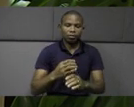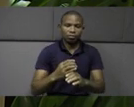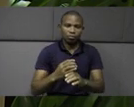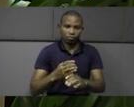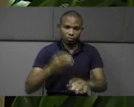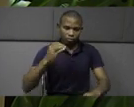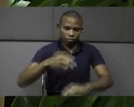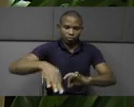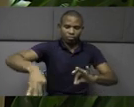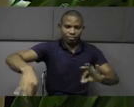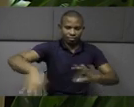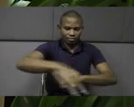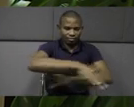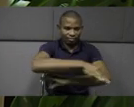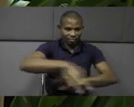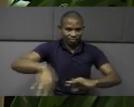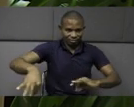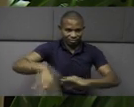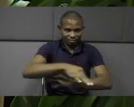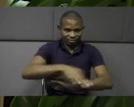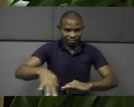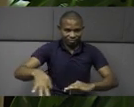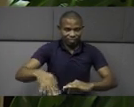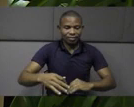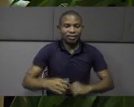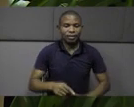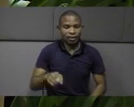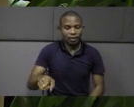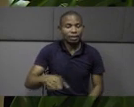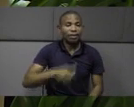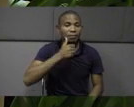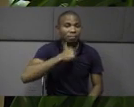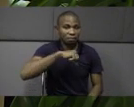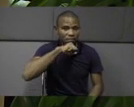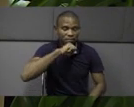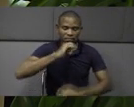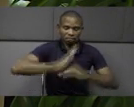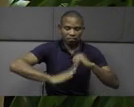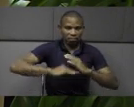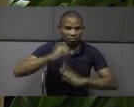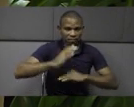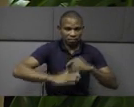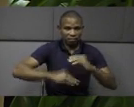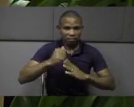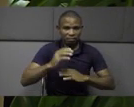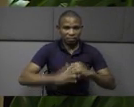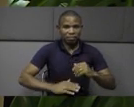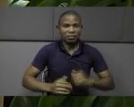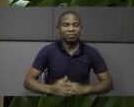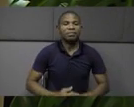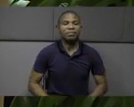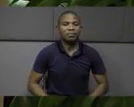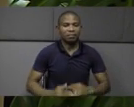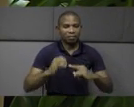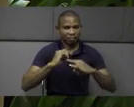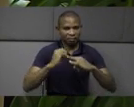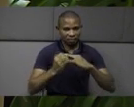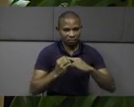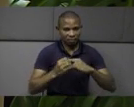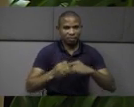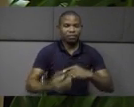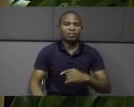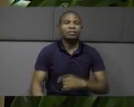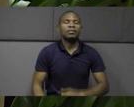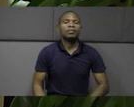mãe especialista em patrimônio cultural pela fundação oswaldo cruz e mestre em urbanismo pela universidade federal